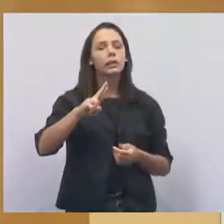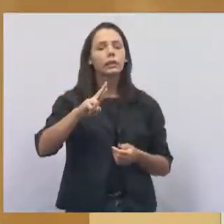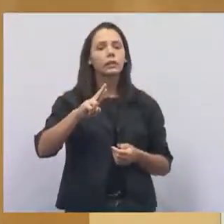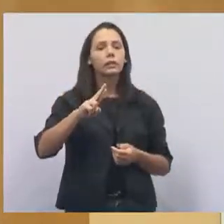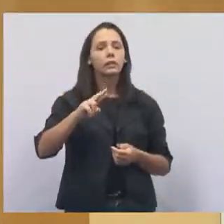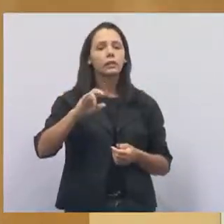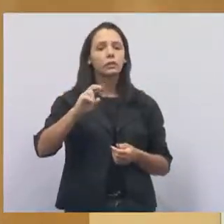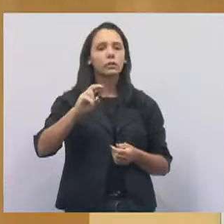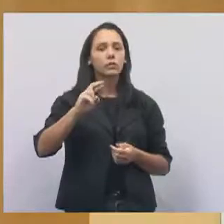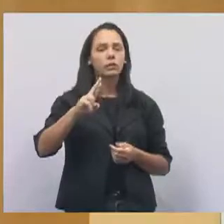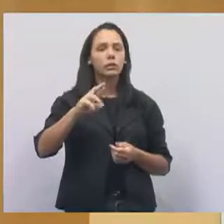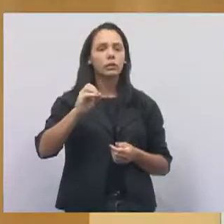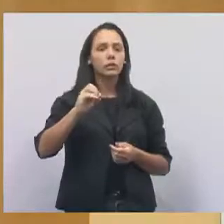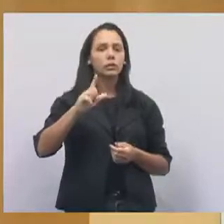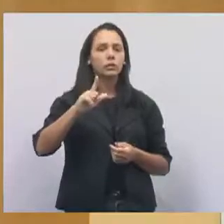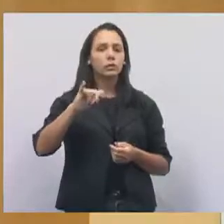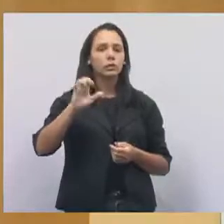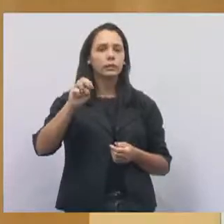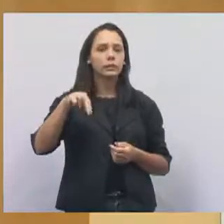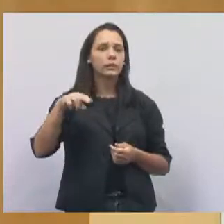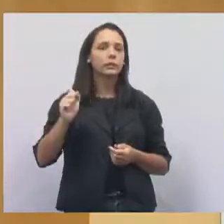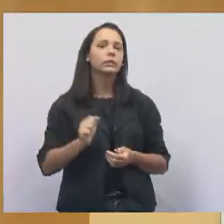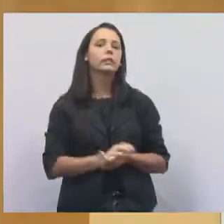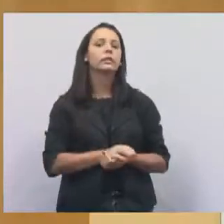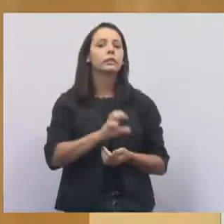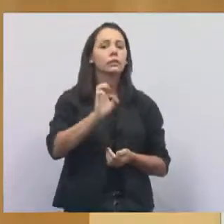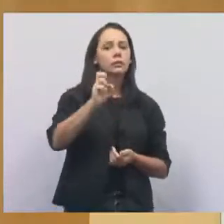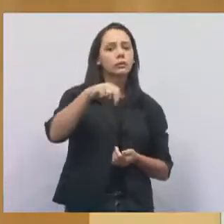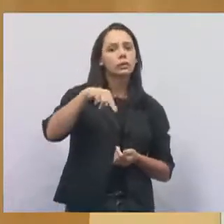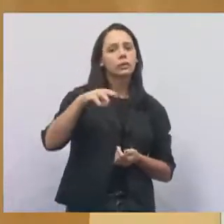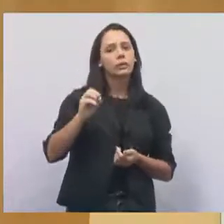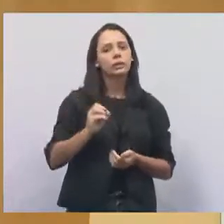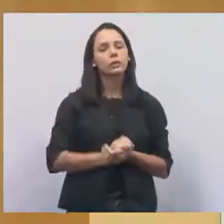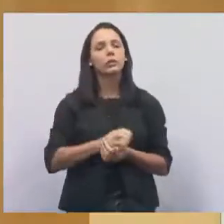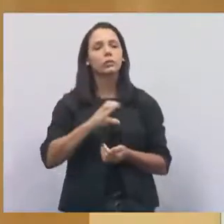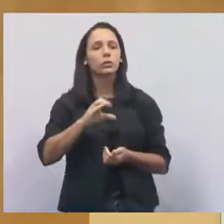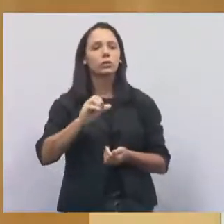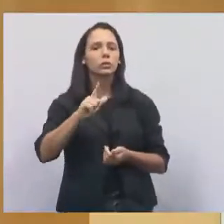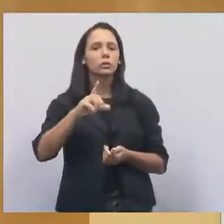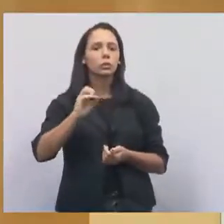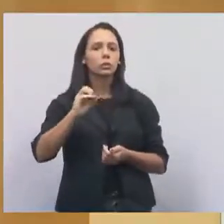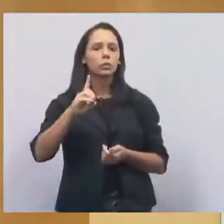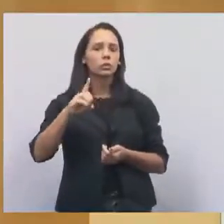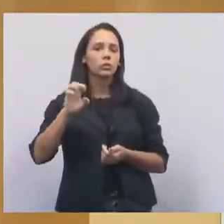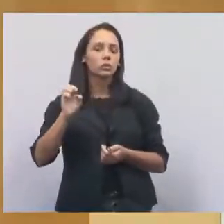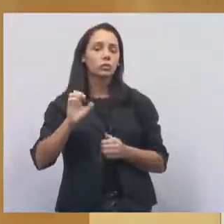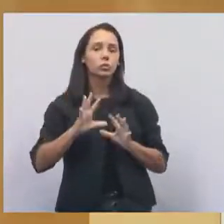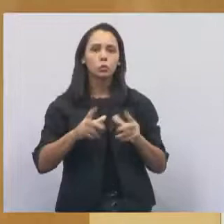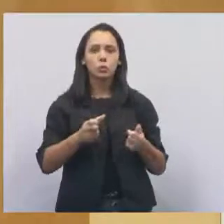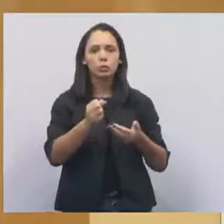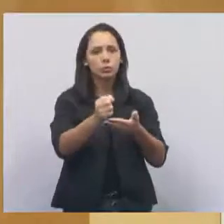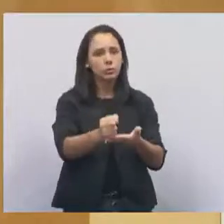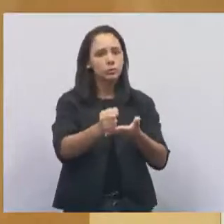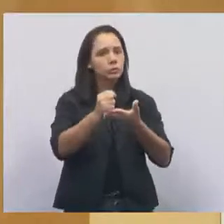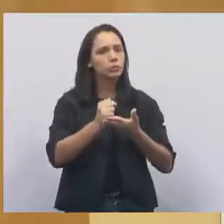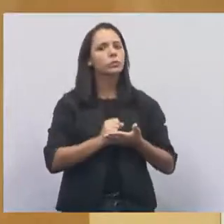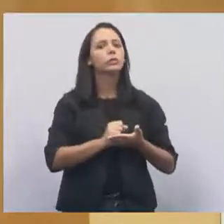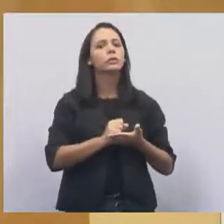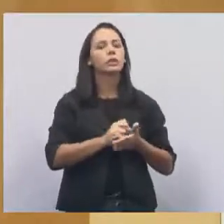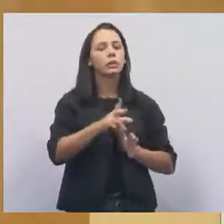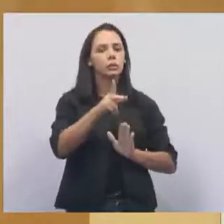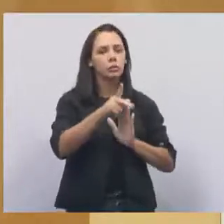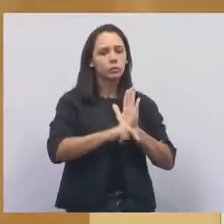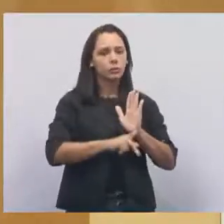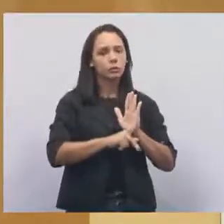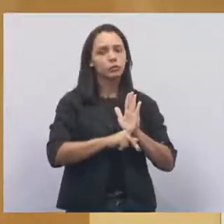contribuir o Ênio a Cloud todos que puderam dar sua contribuição para que este projeto pudesse vir para casa